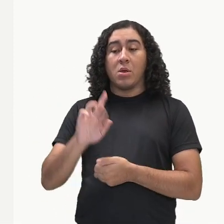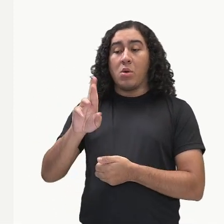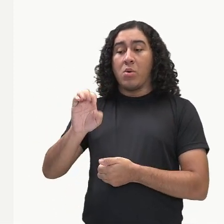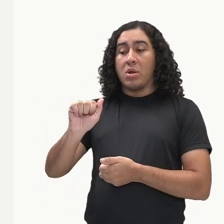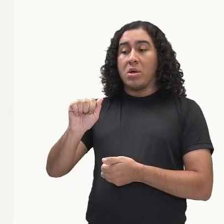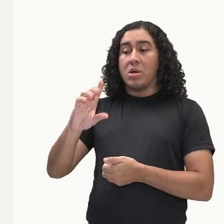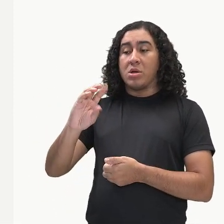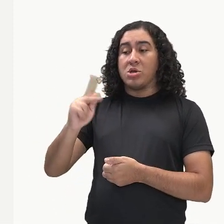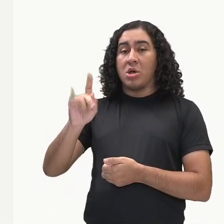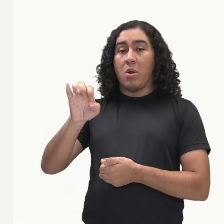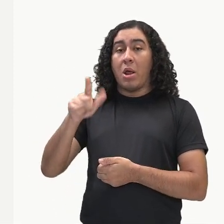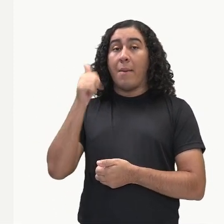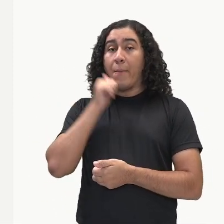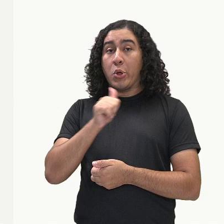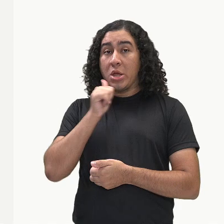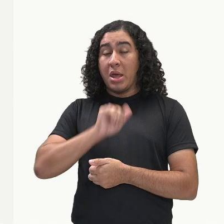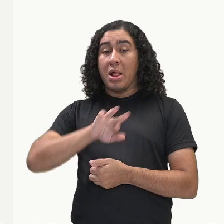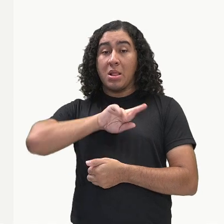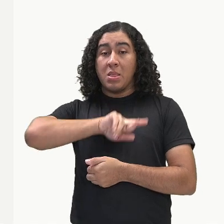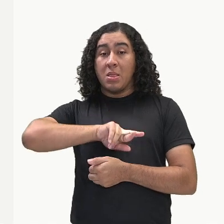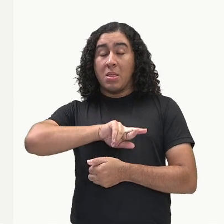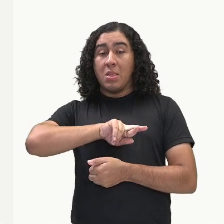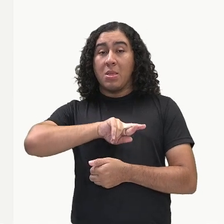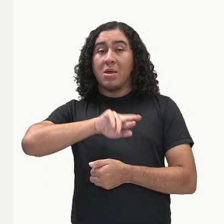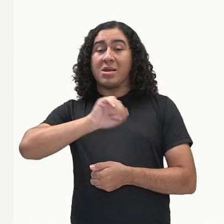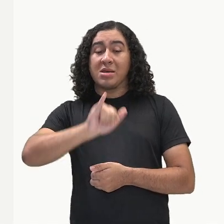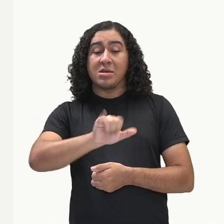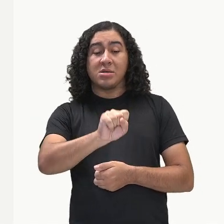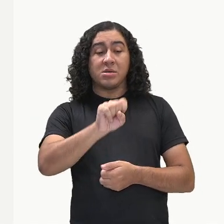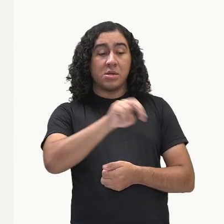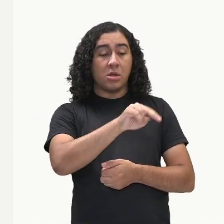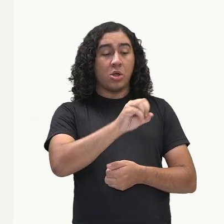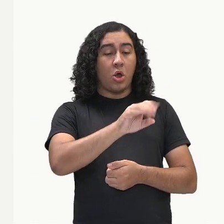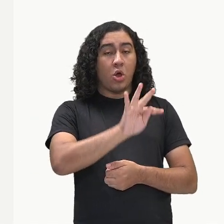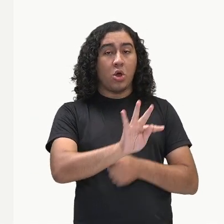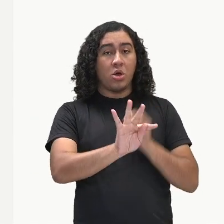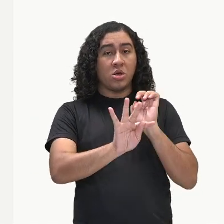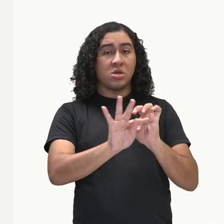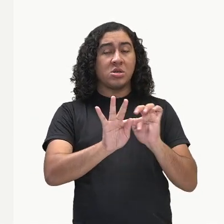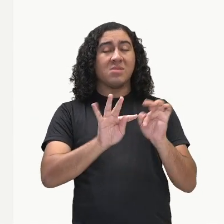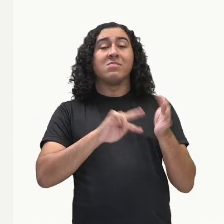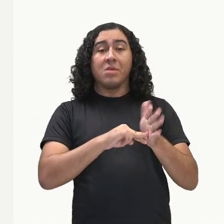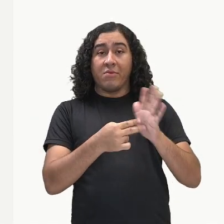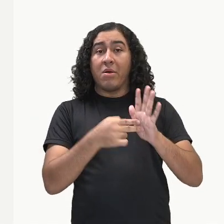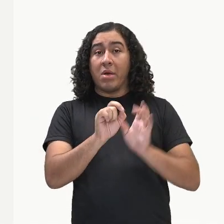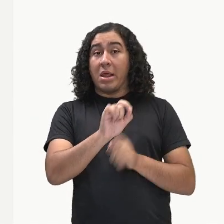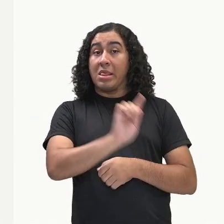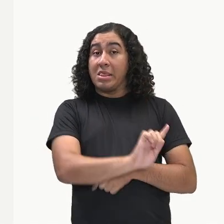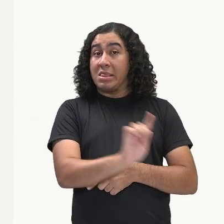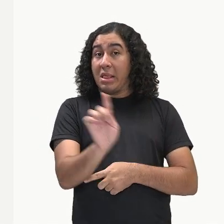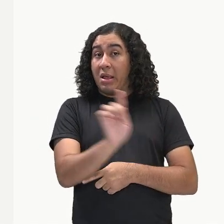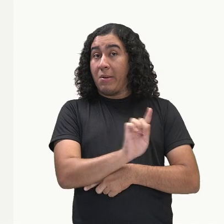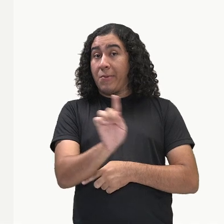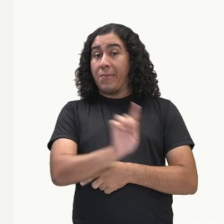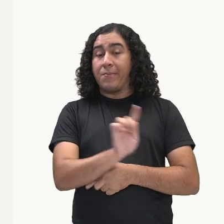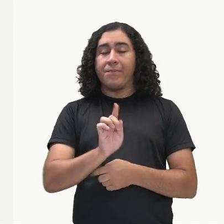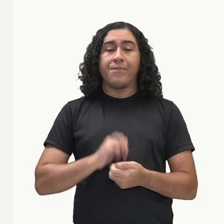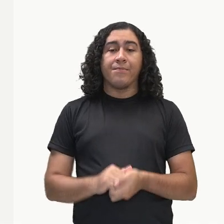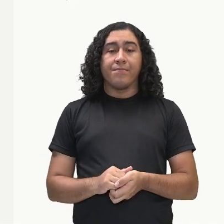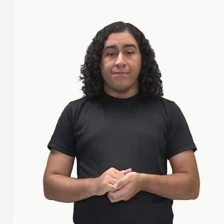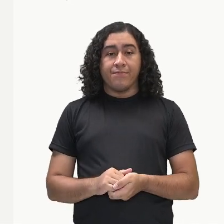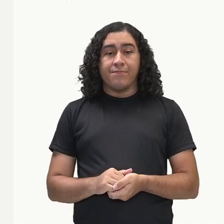aqui, is not, olha aí, tá na forma negativa, né? Só fiz colocar o not logo depois do verbo to be. Is not an